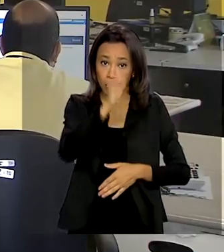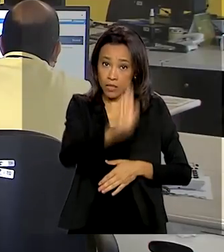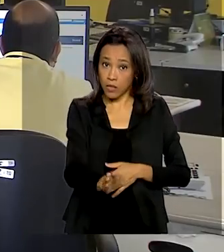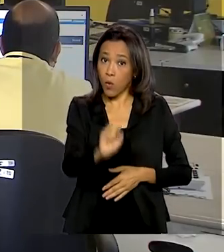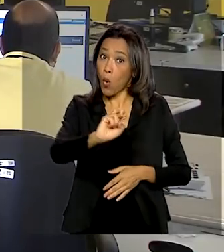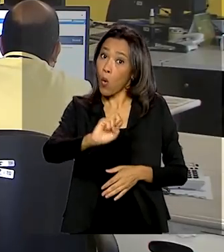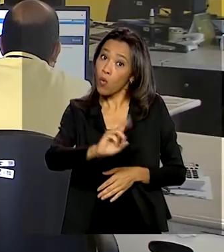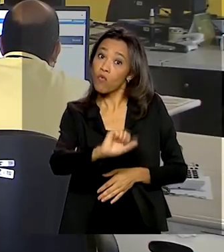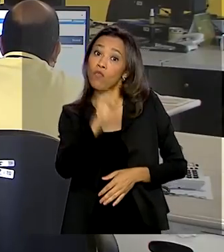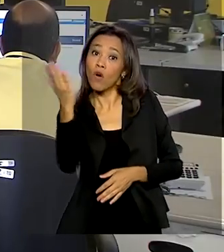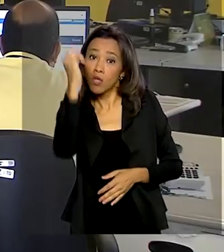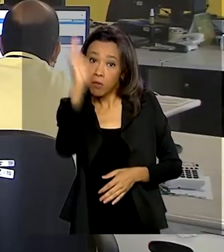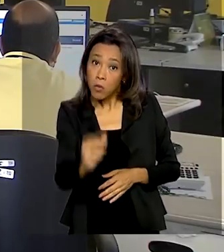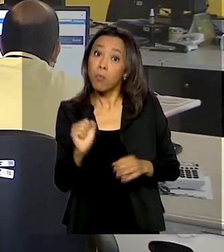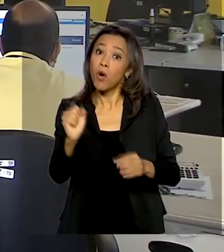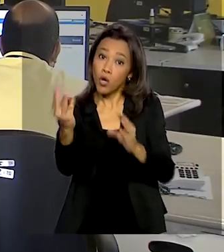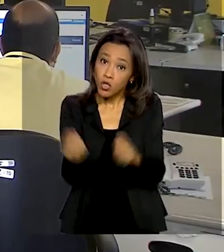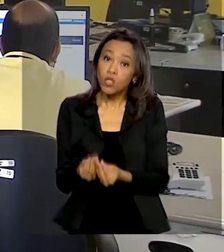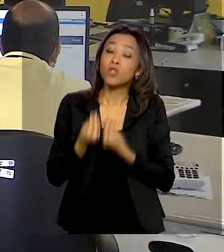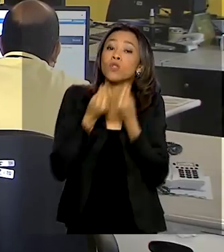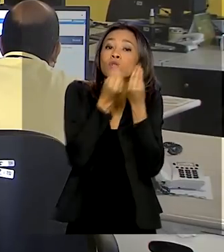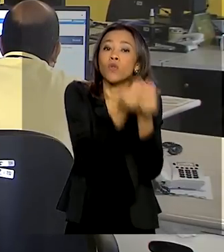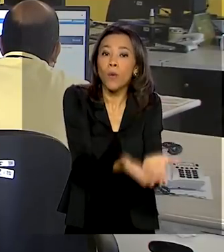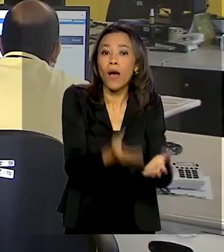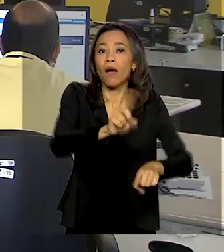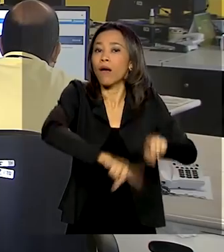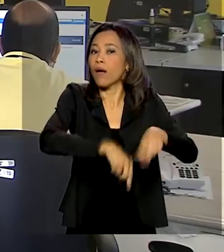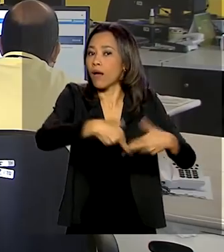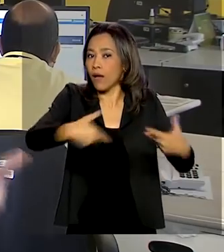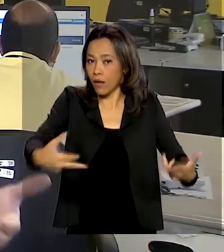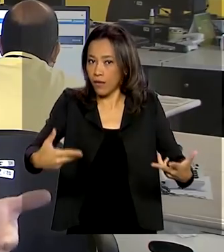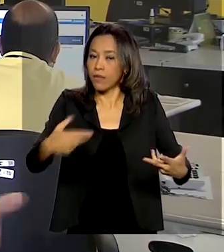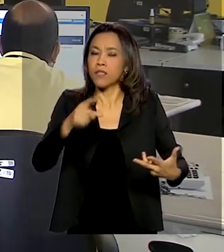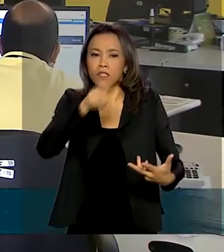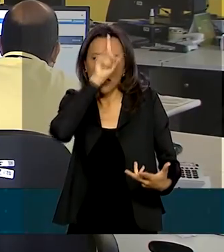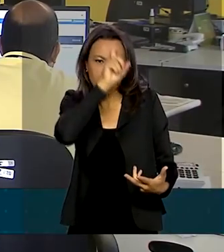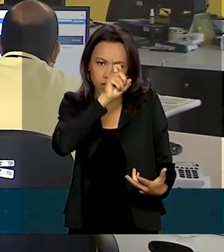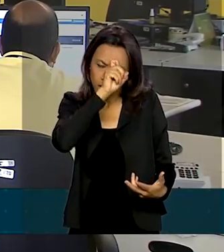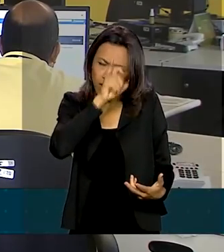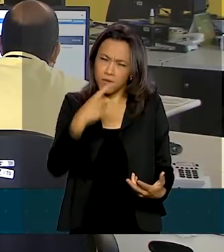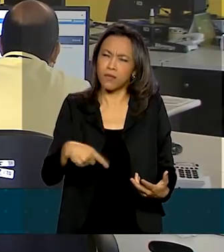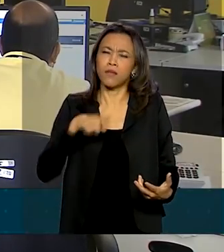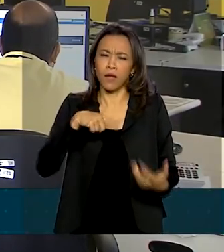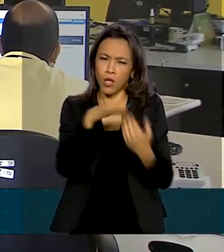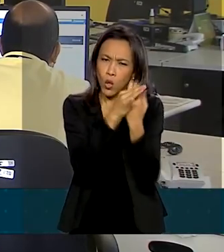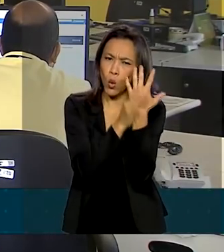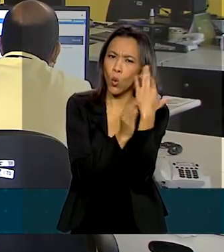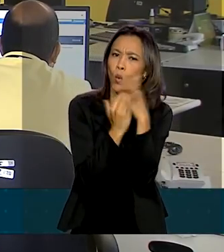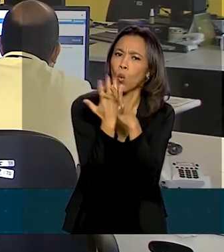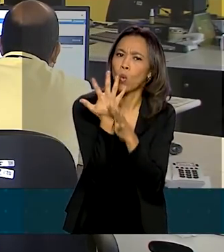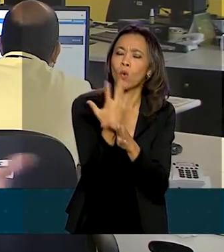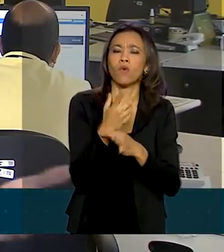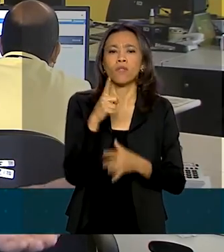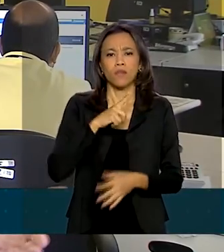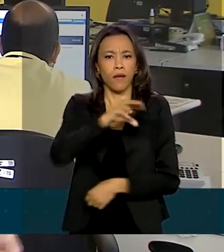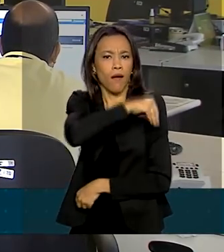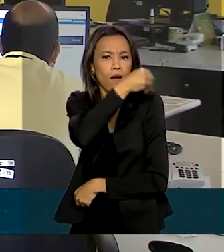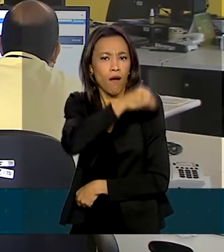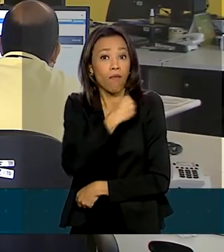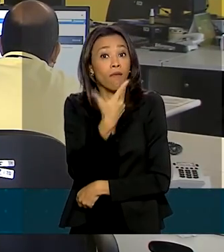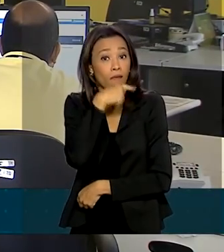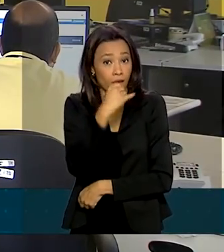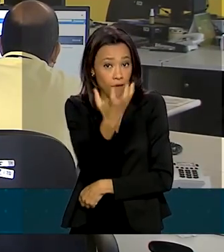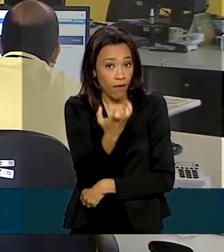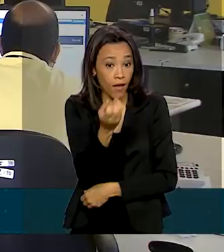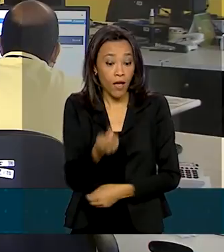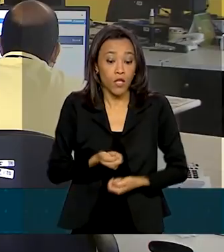pode doar produtos médicos e hospitalares. A lista, além da máscara, tem luvas e álcool gel. Quem quiser doar, pode